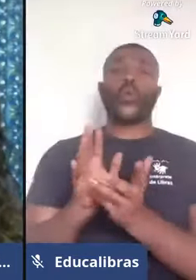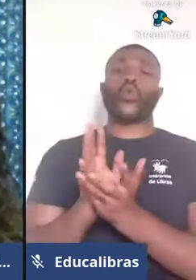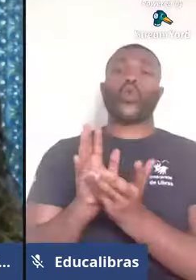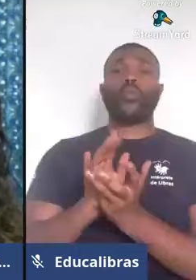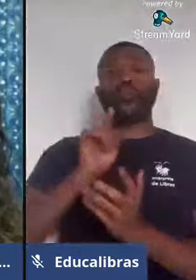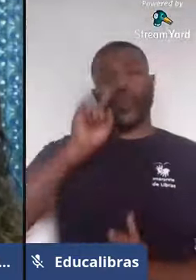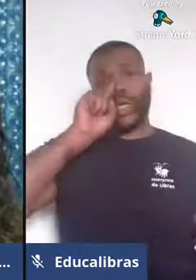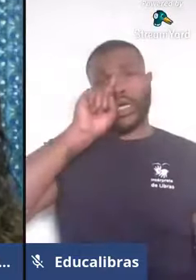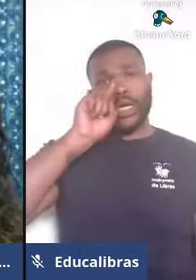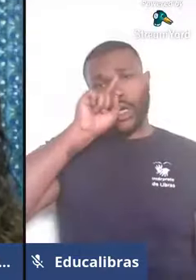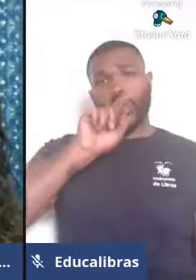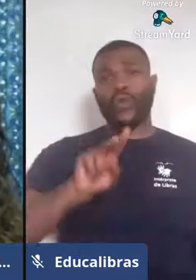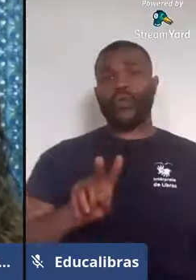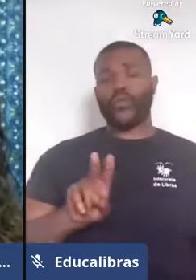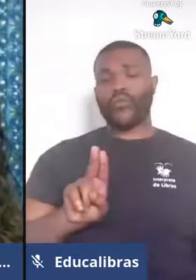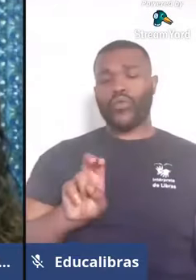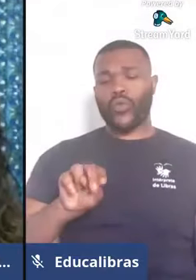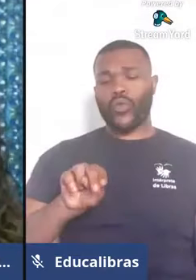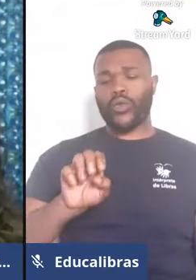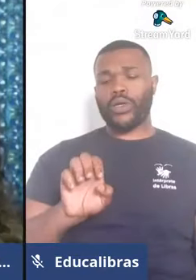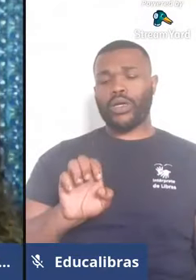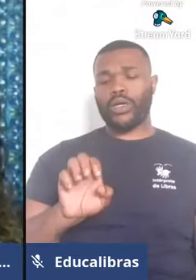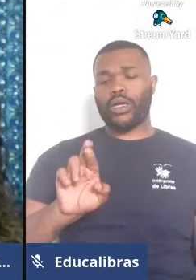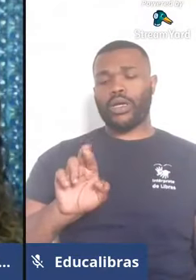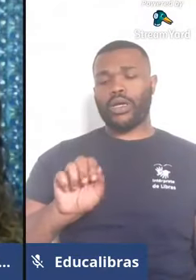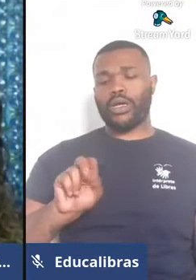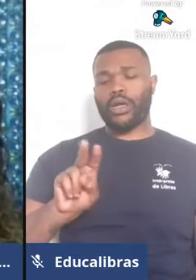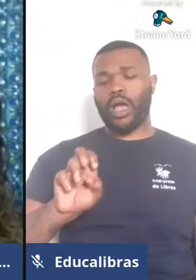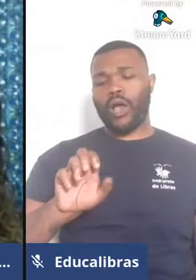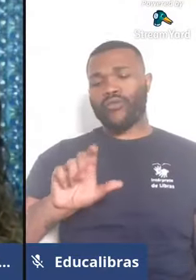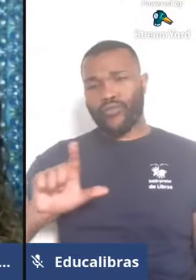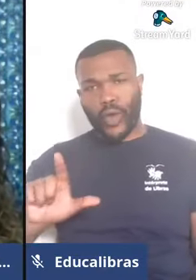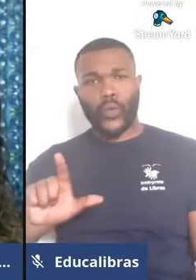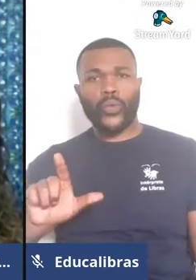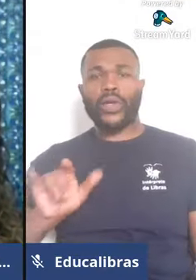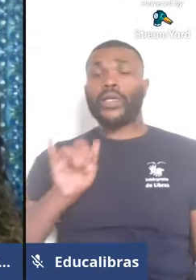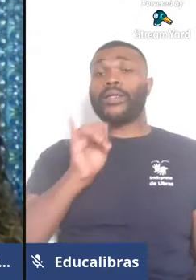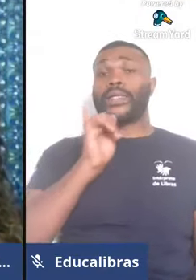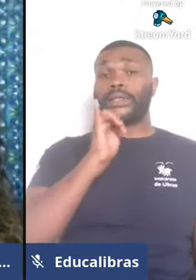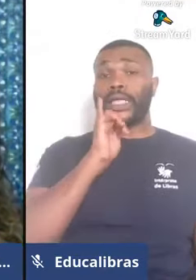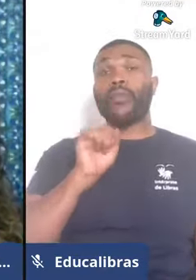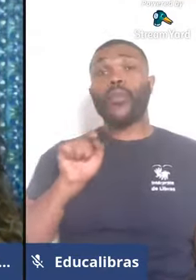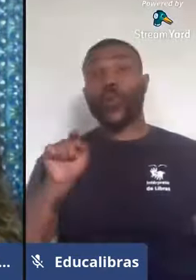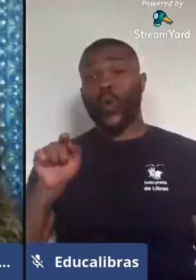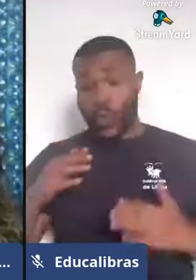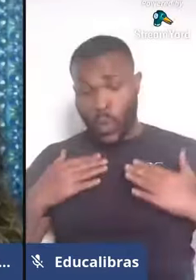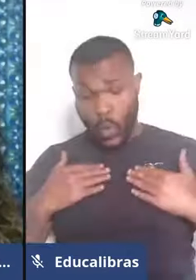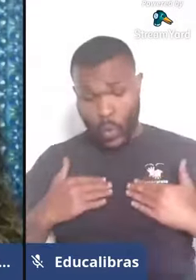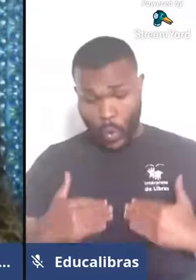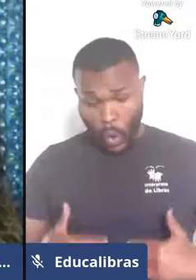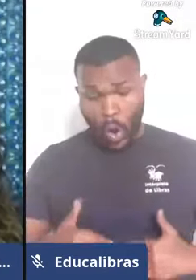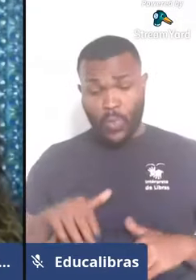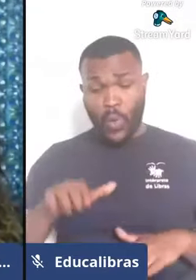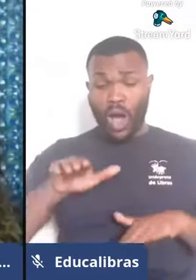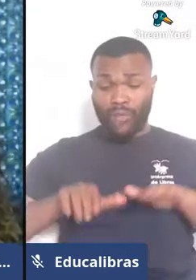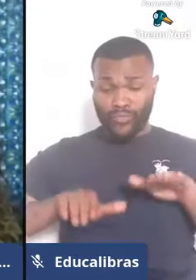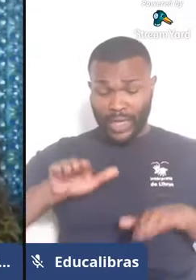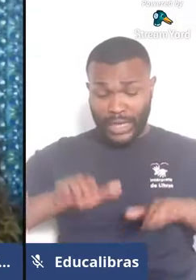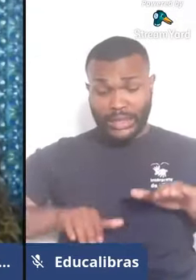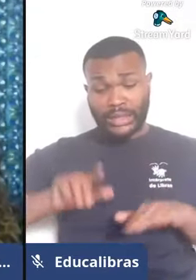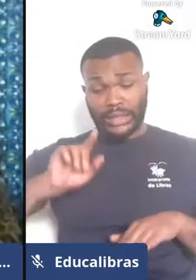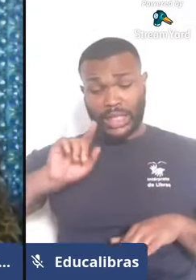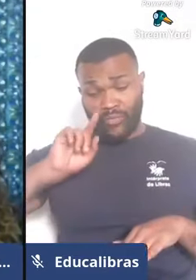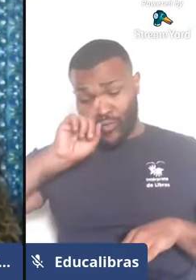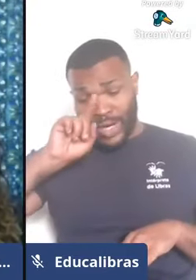Mas vulnerável até um ponto. Isso não implica que a vulnerabilidade física, muitas vezes,